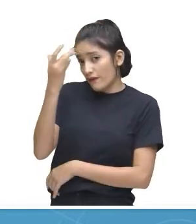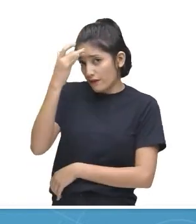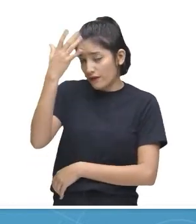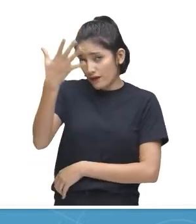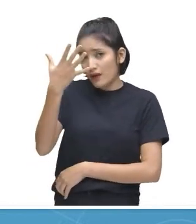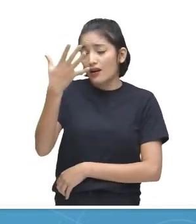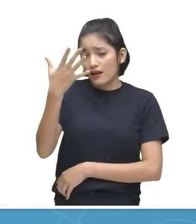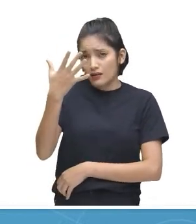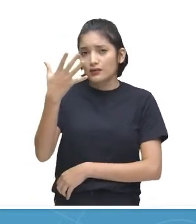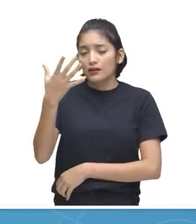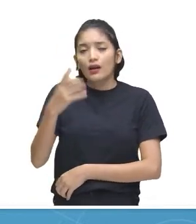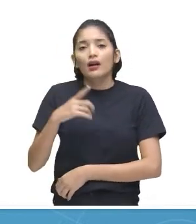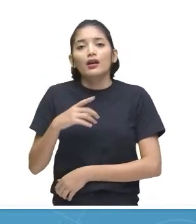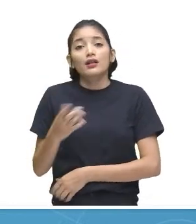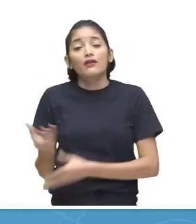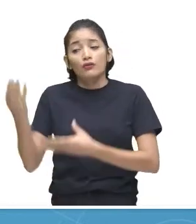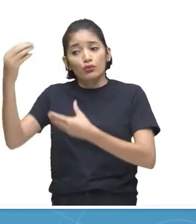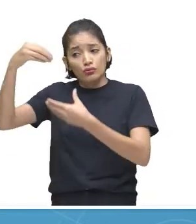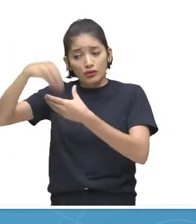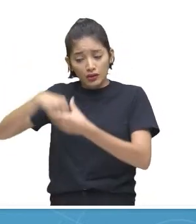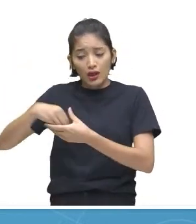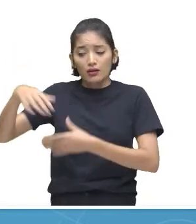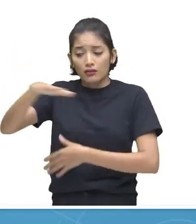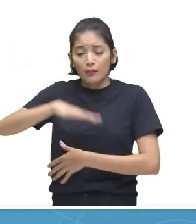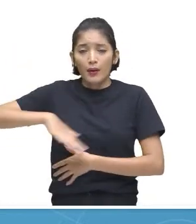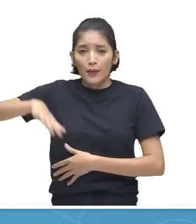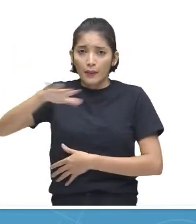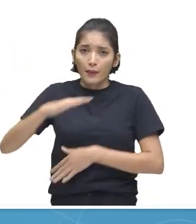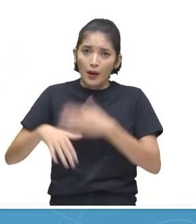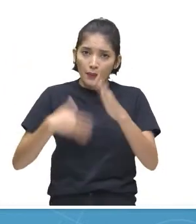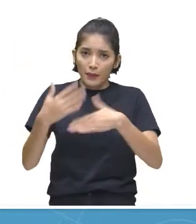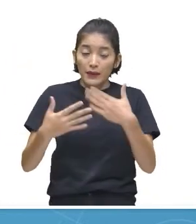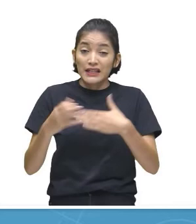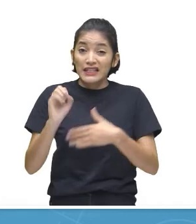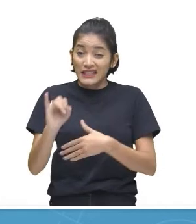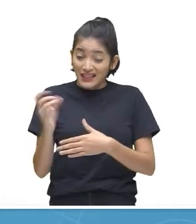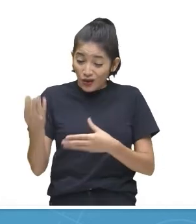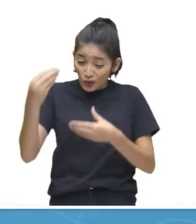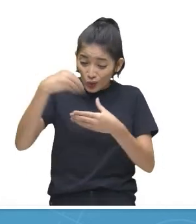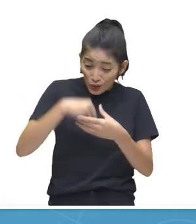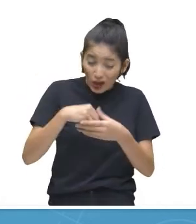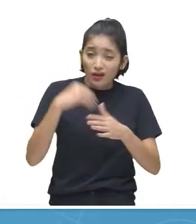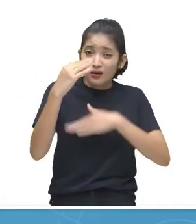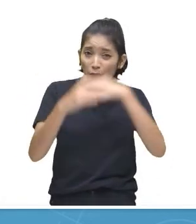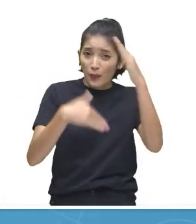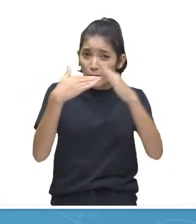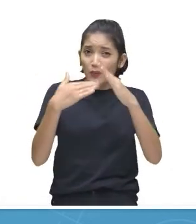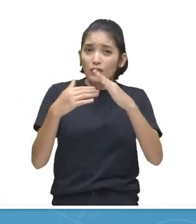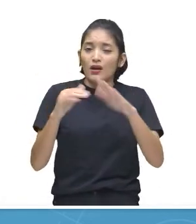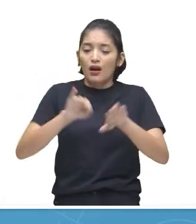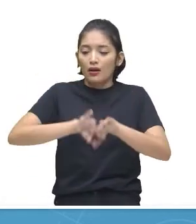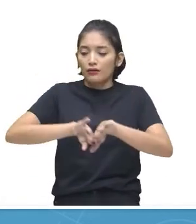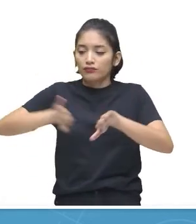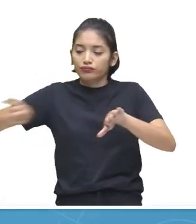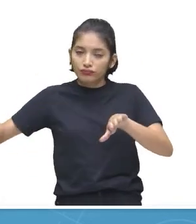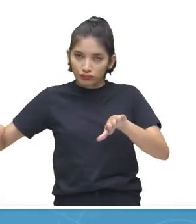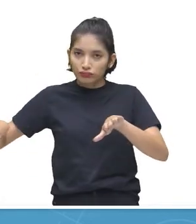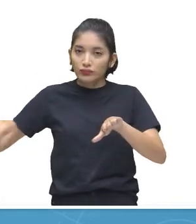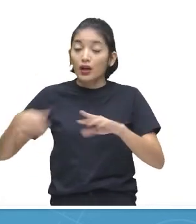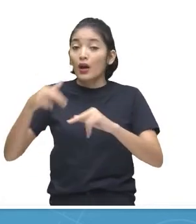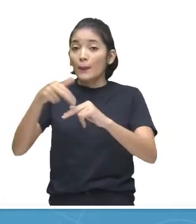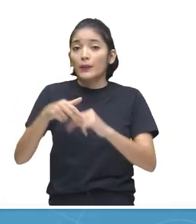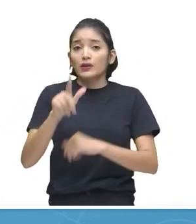e eu fico fazendo parte daquele processo. Se eu não estou fazendo parte daquele processo, eu acabo sendo excluído. Por isso que